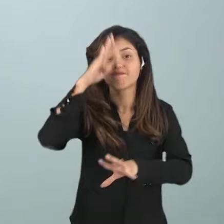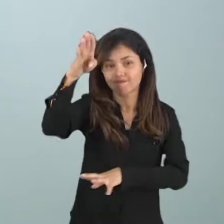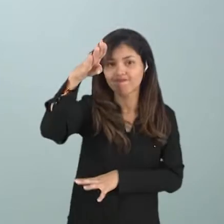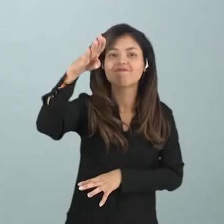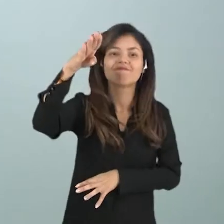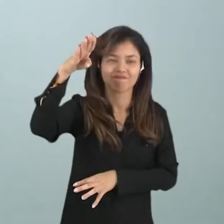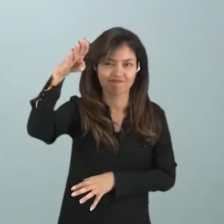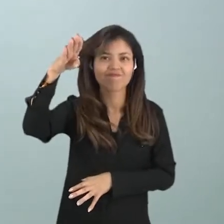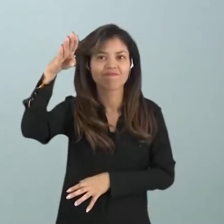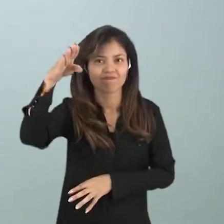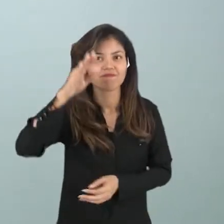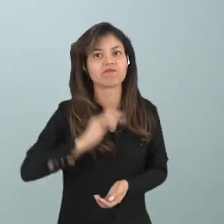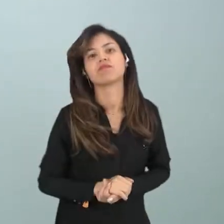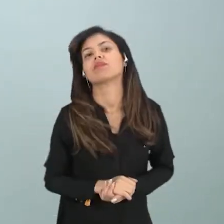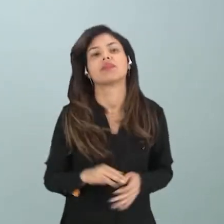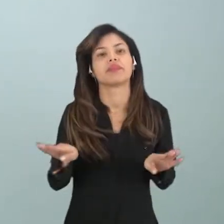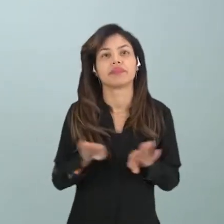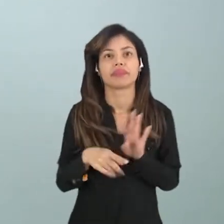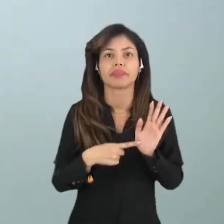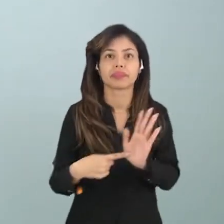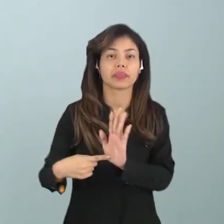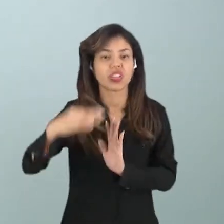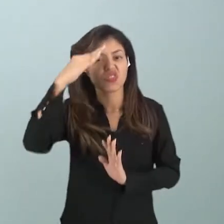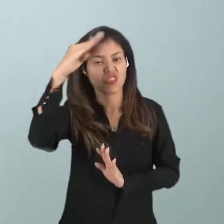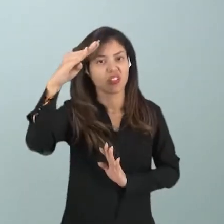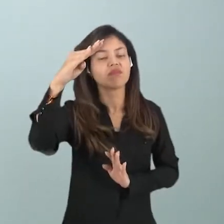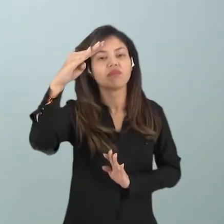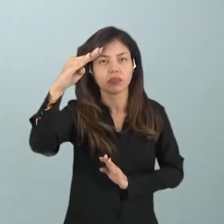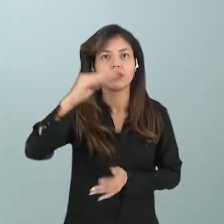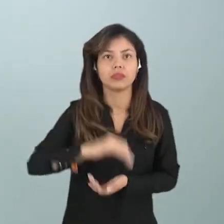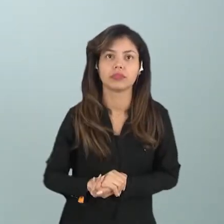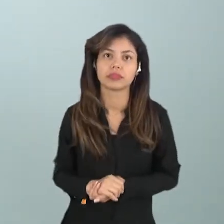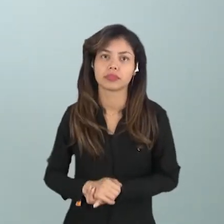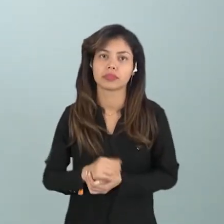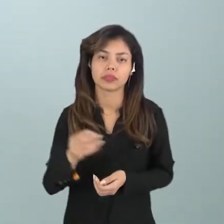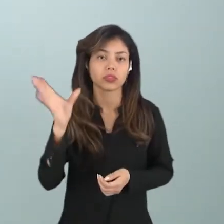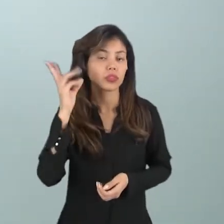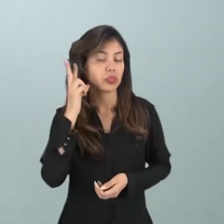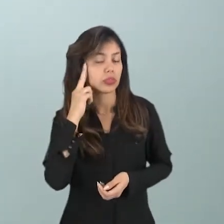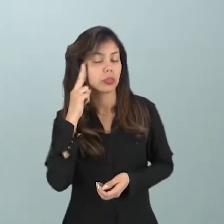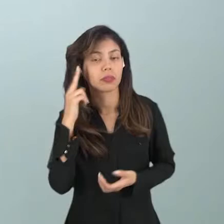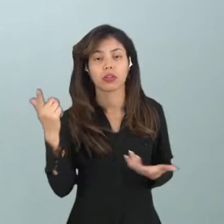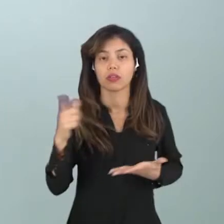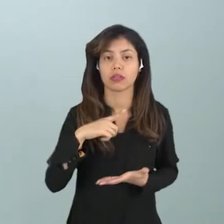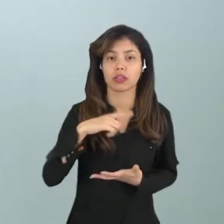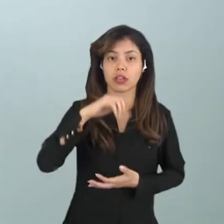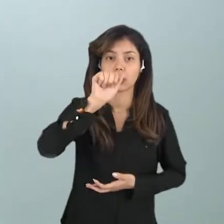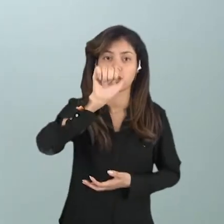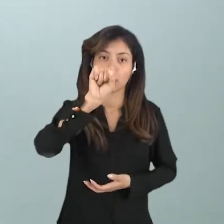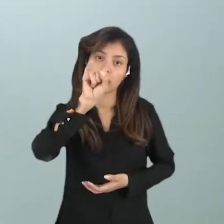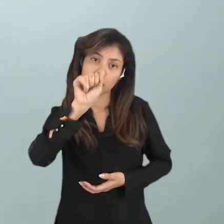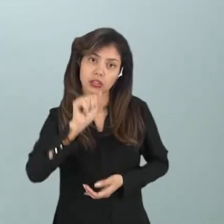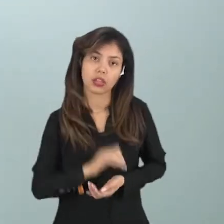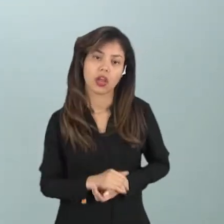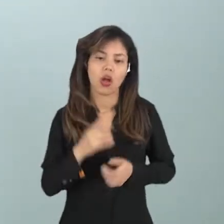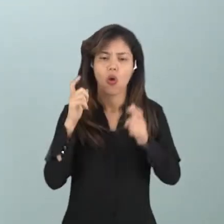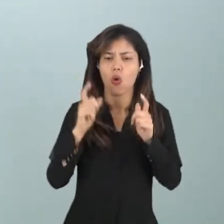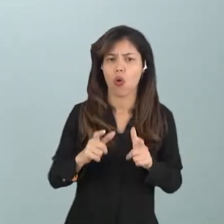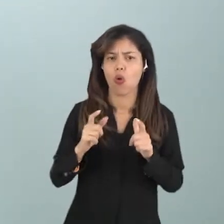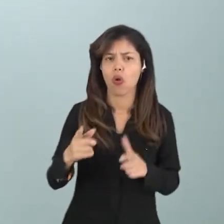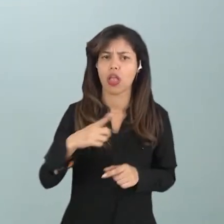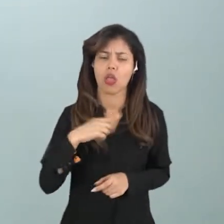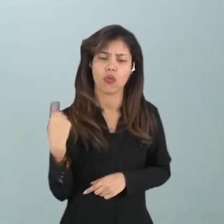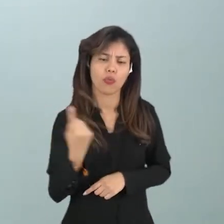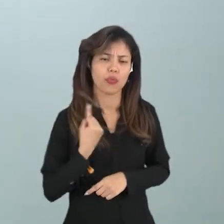dominante, tratando-se de etnias, geralmente há uma confrontação. Isso é muito comum acontecer na Ásia, onde um único país